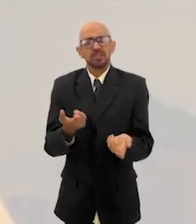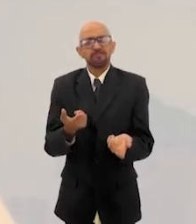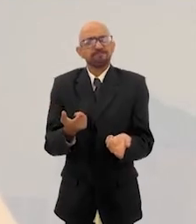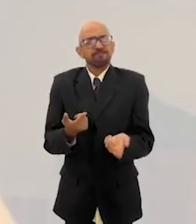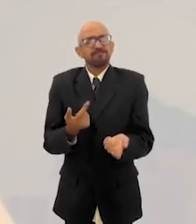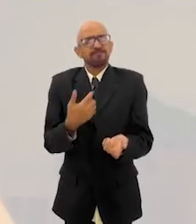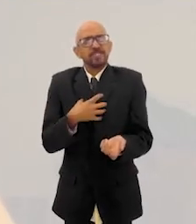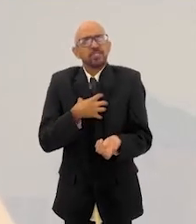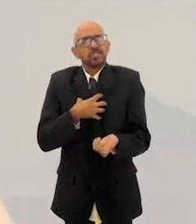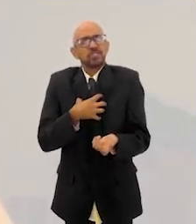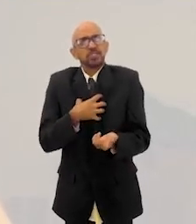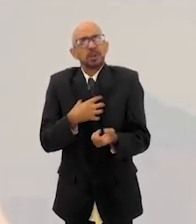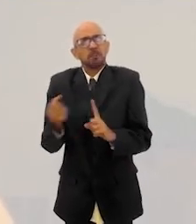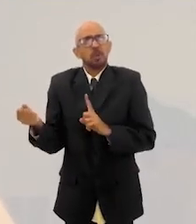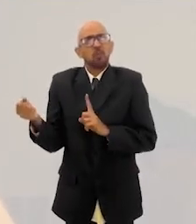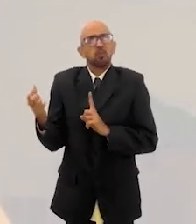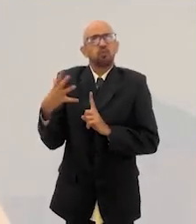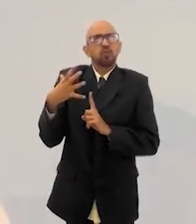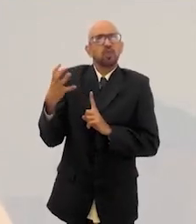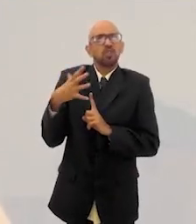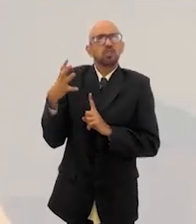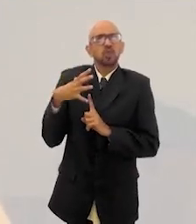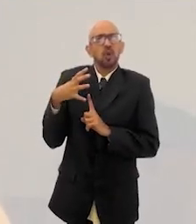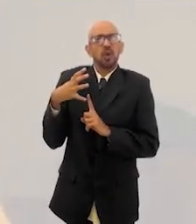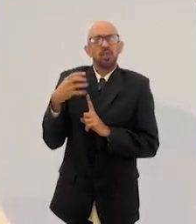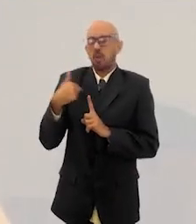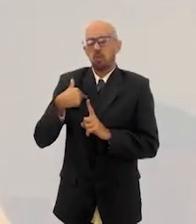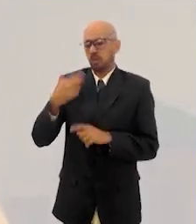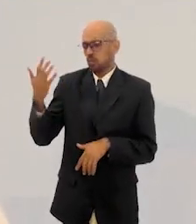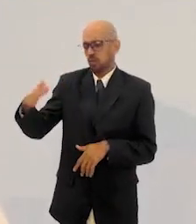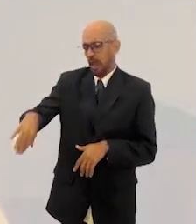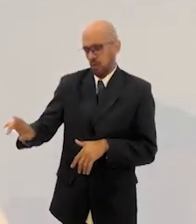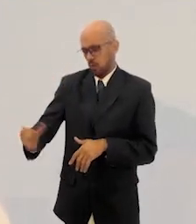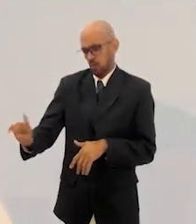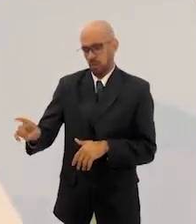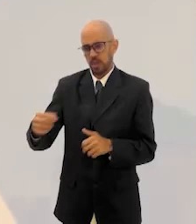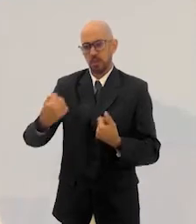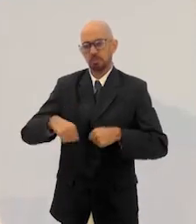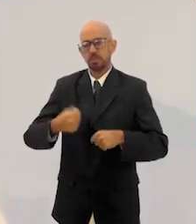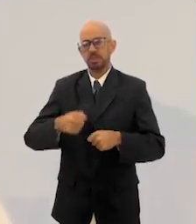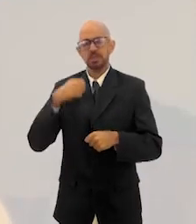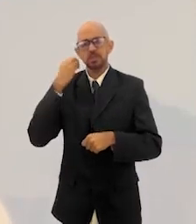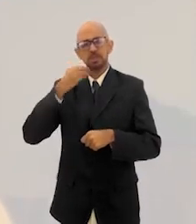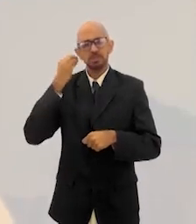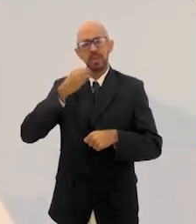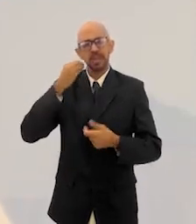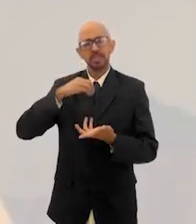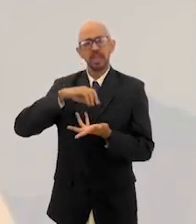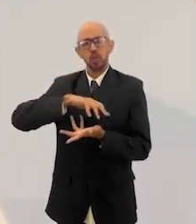foi de uma força muito grande isso. Eu falei, não, eu não quero isso. Eu preciso primeiro ver o mundo.